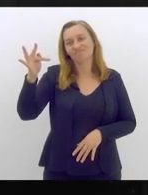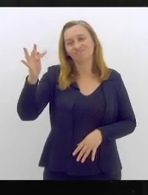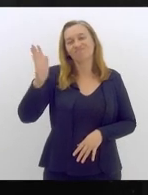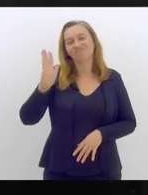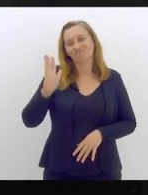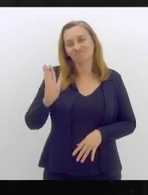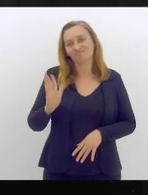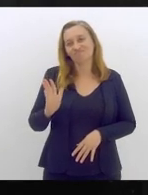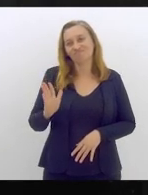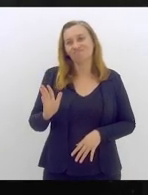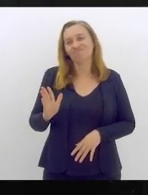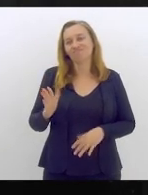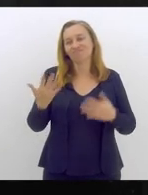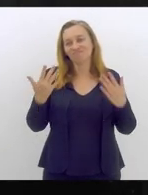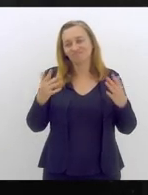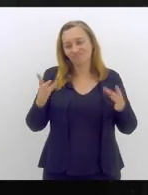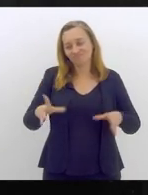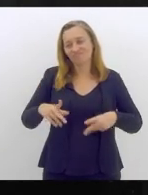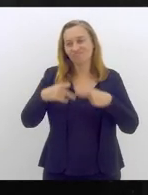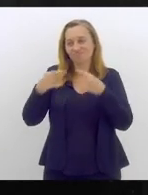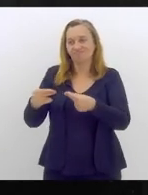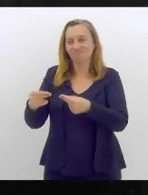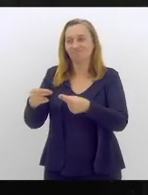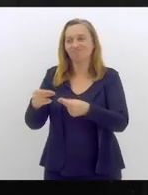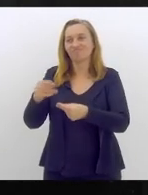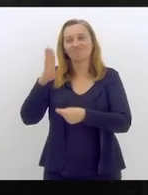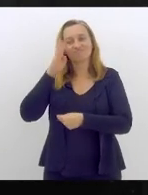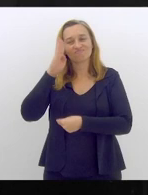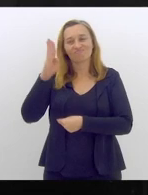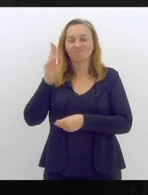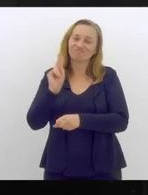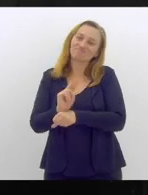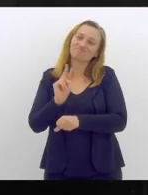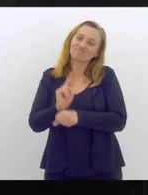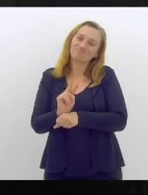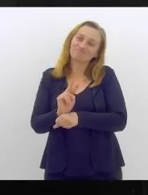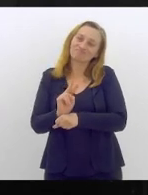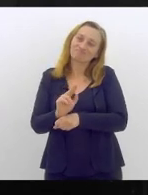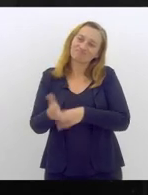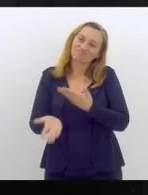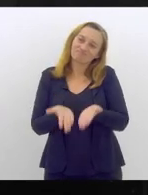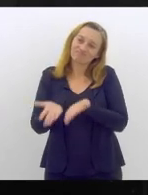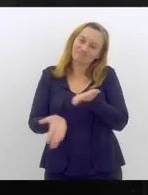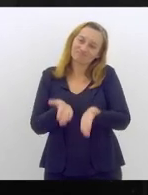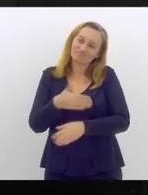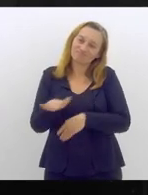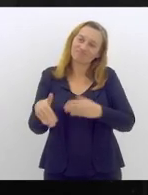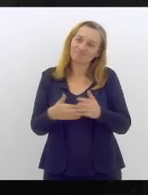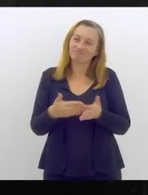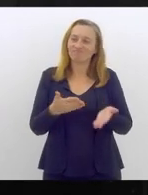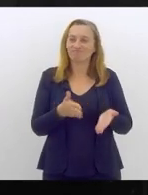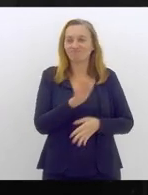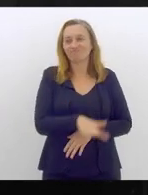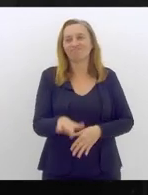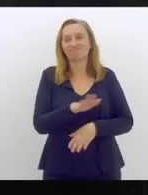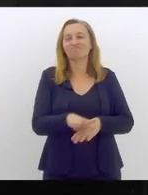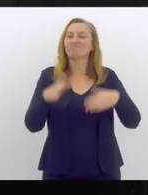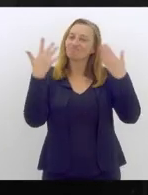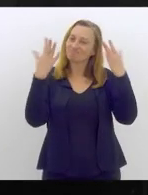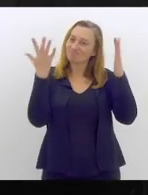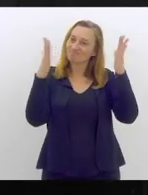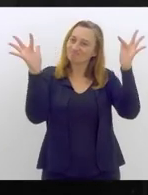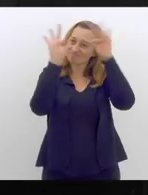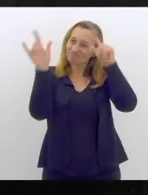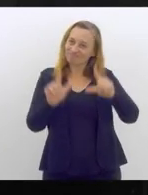já existem vamos presenteá-las principalmente protegendo e cuidando de todas elas parabéns e